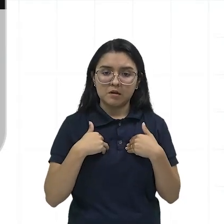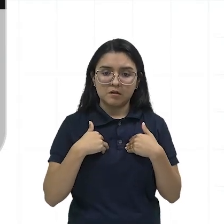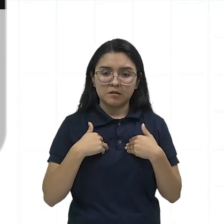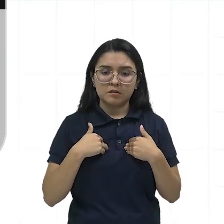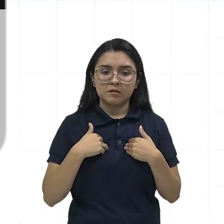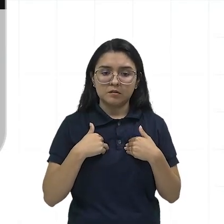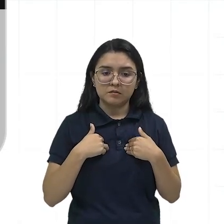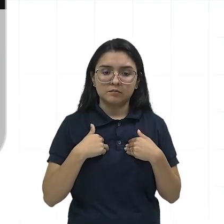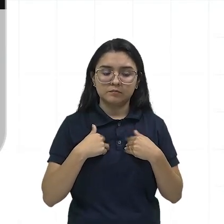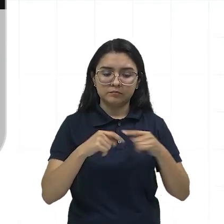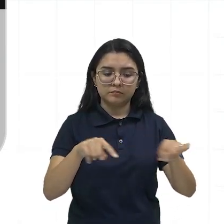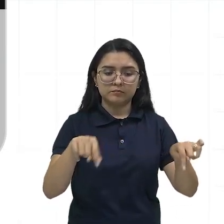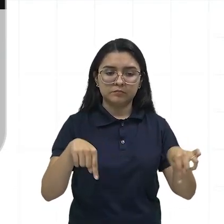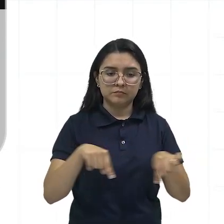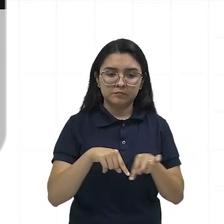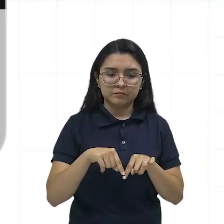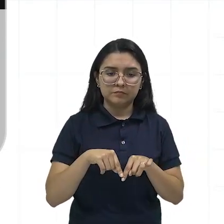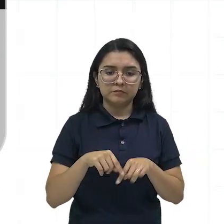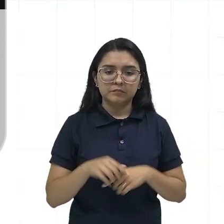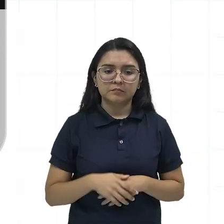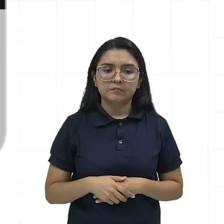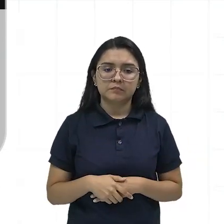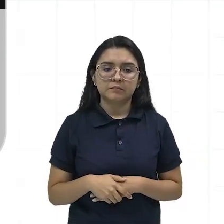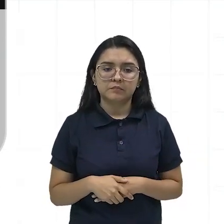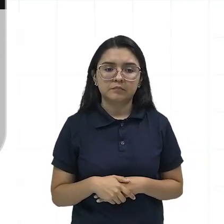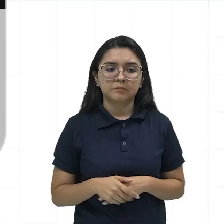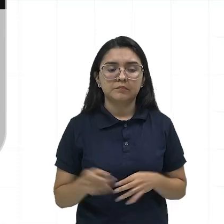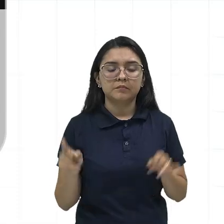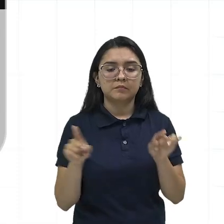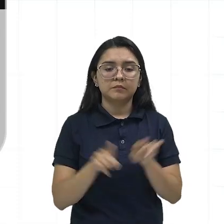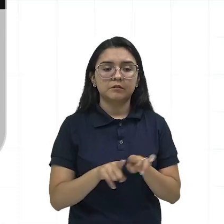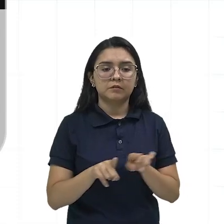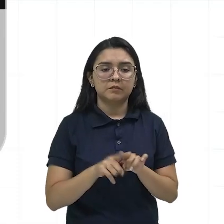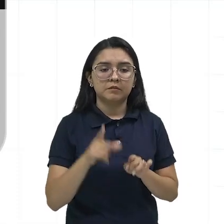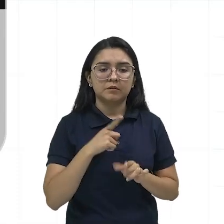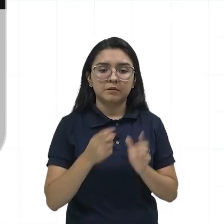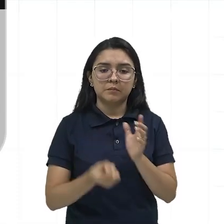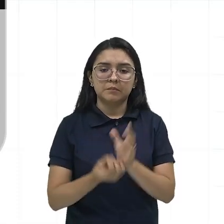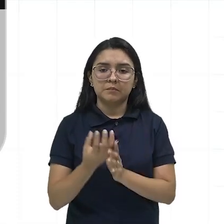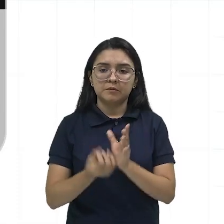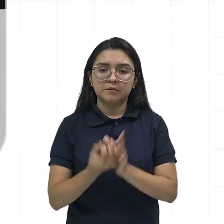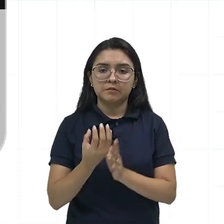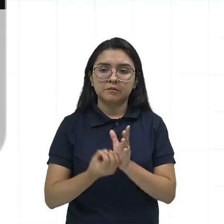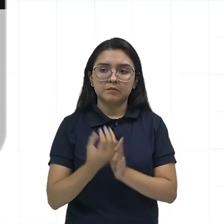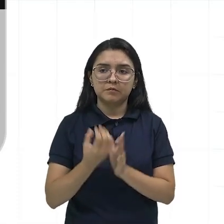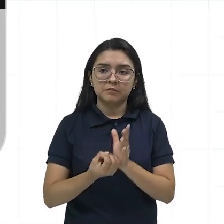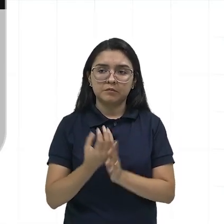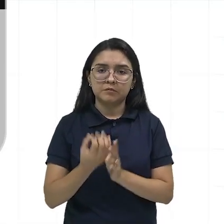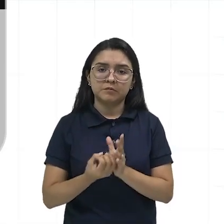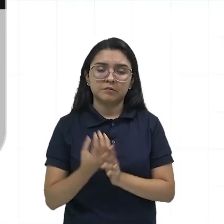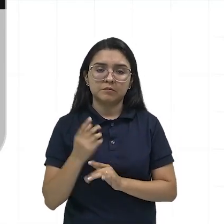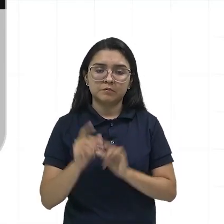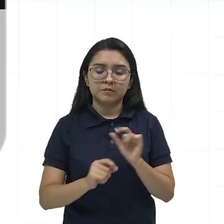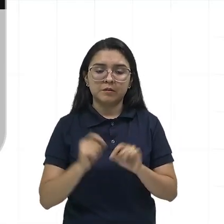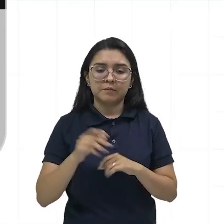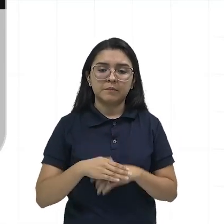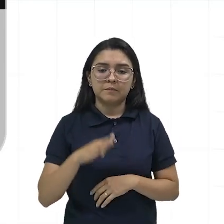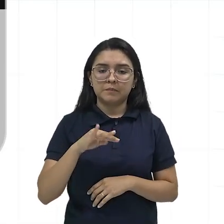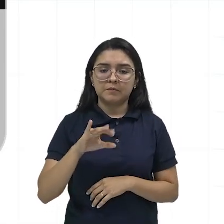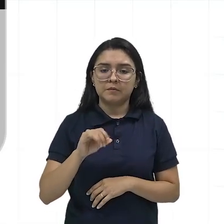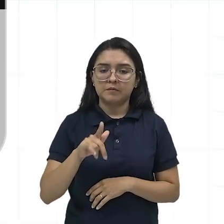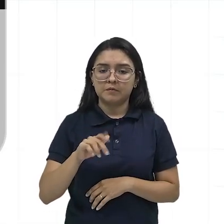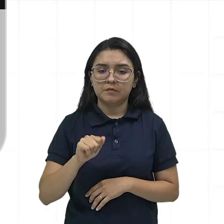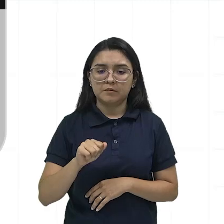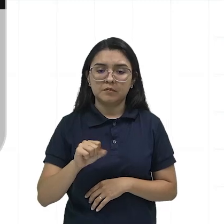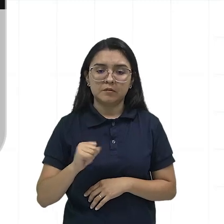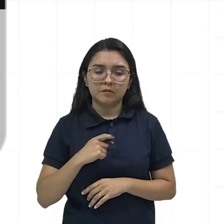Aqui no estábulo. Nós temos aí a produção, né, desse biogás